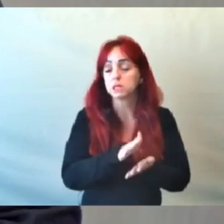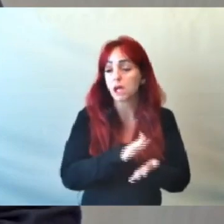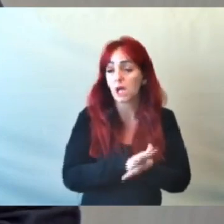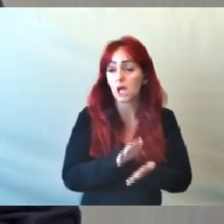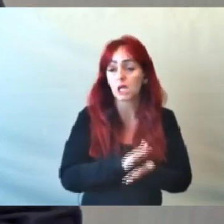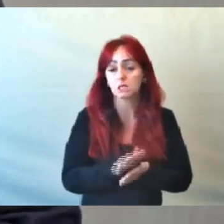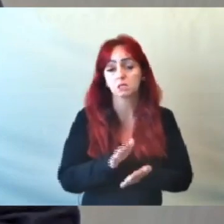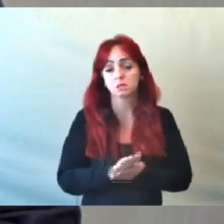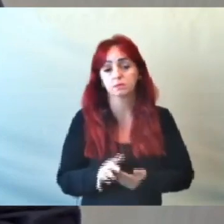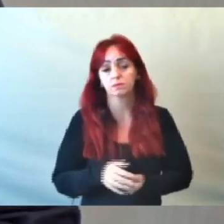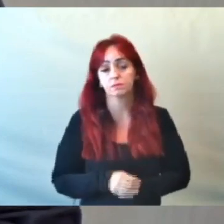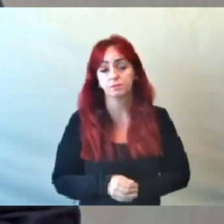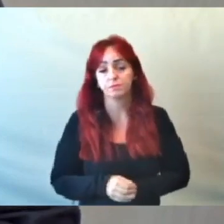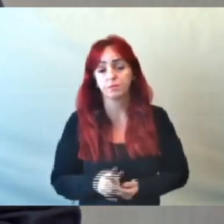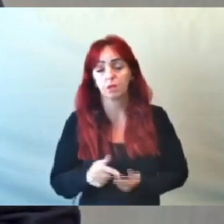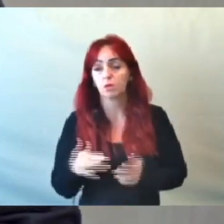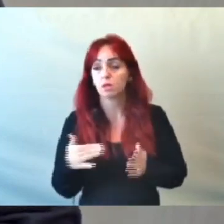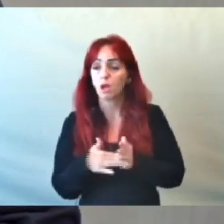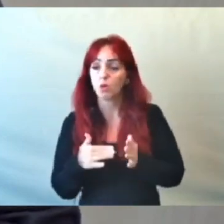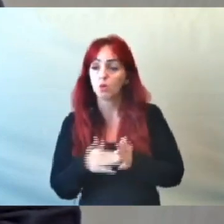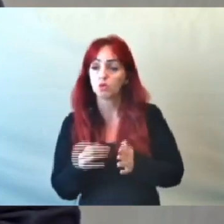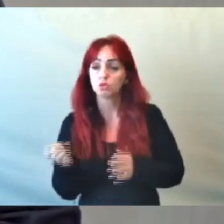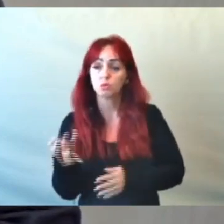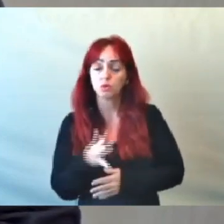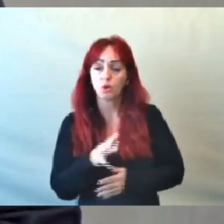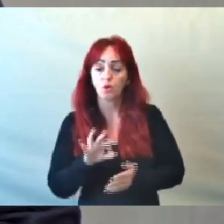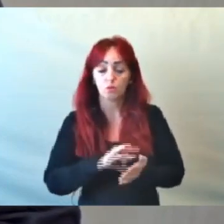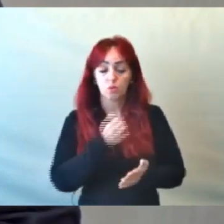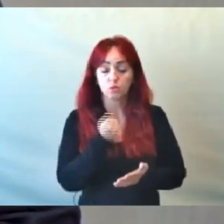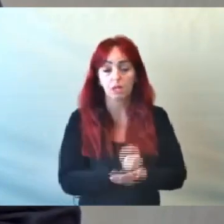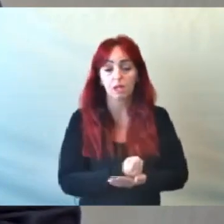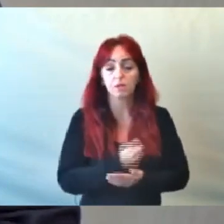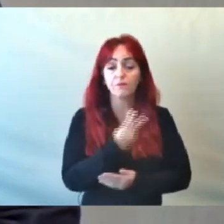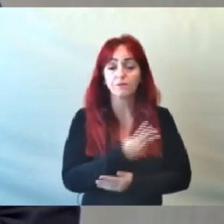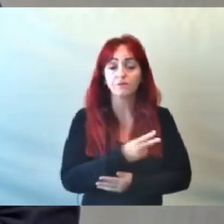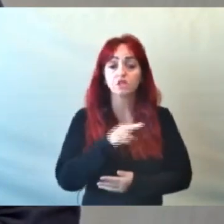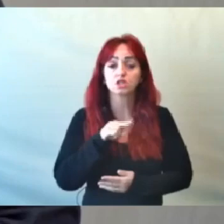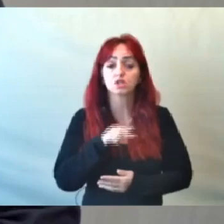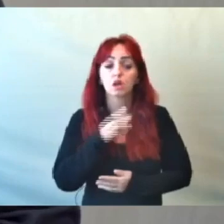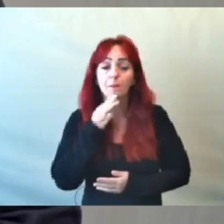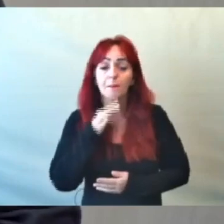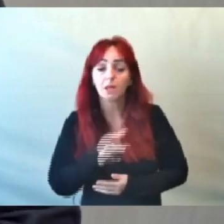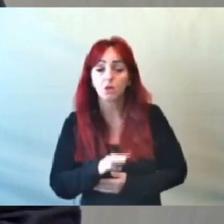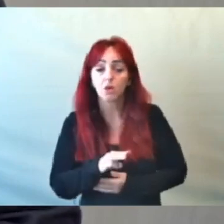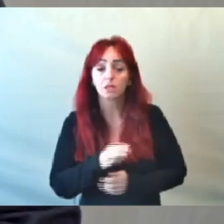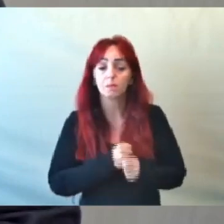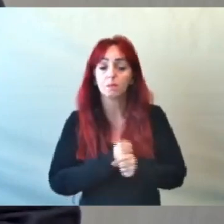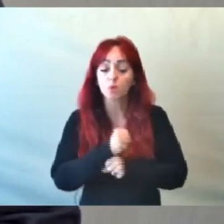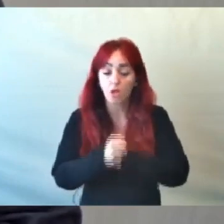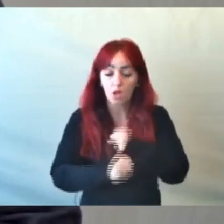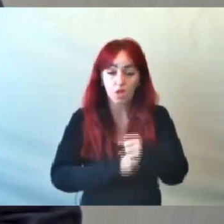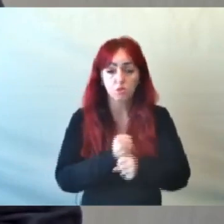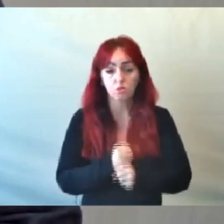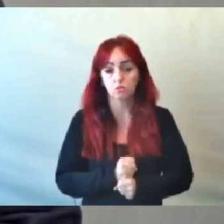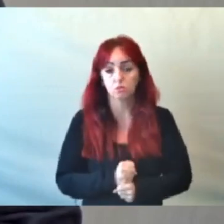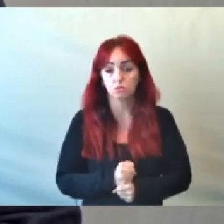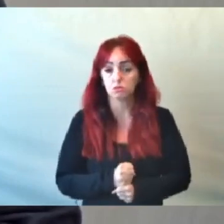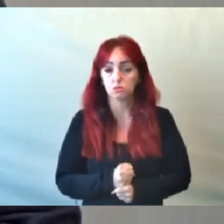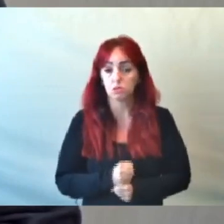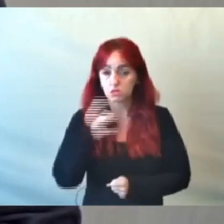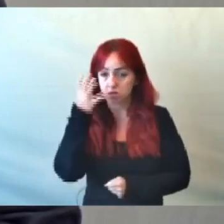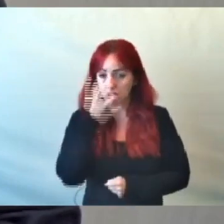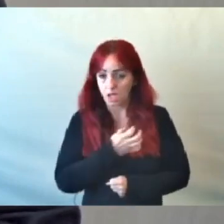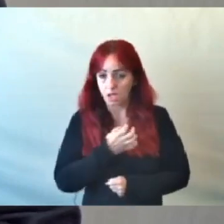renovação de contrato foi de R$22 milhões por ano. Isso não é brincadeira. E nós sabemos e temos convicção que